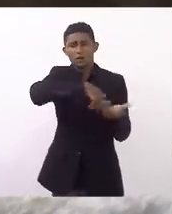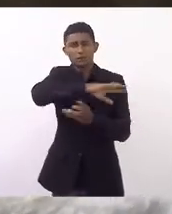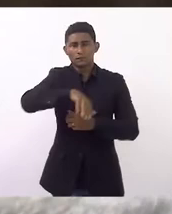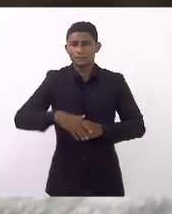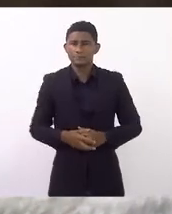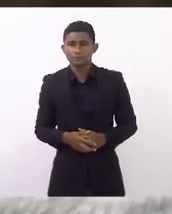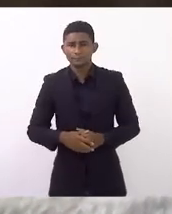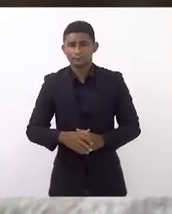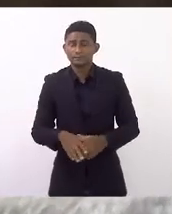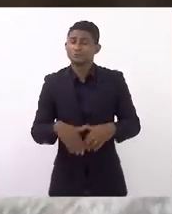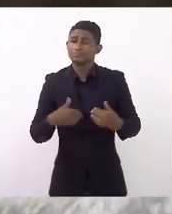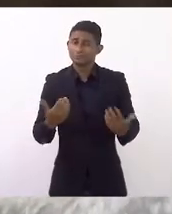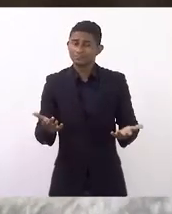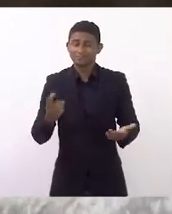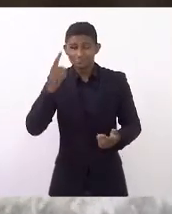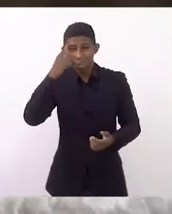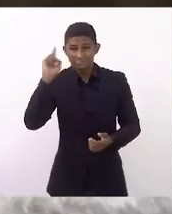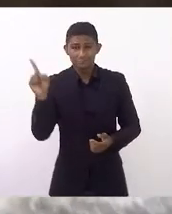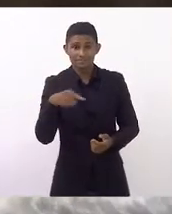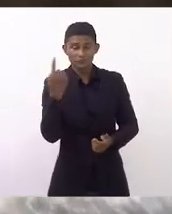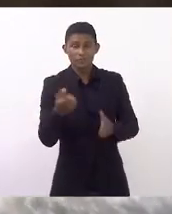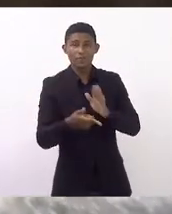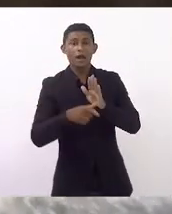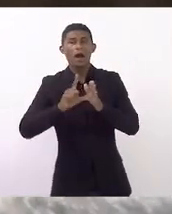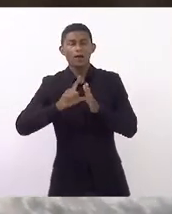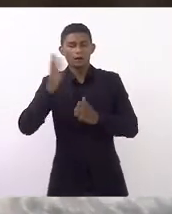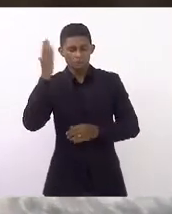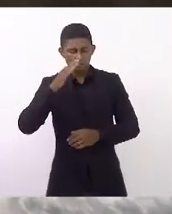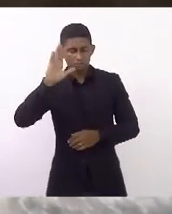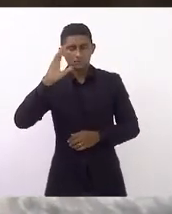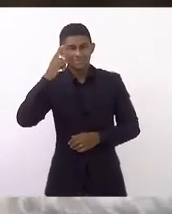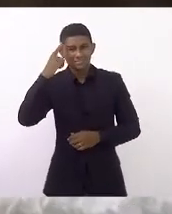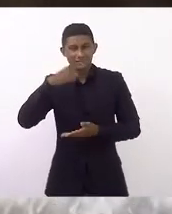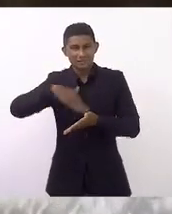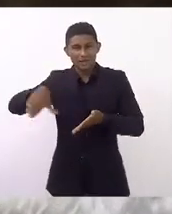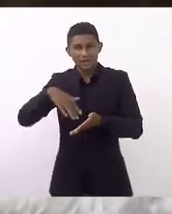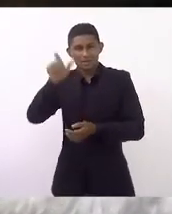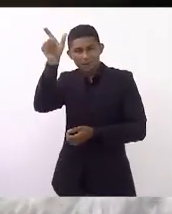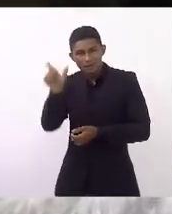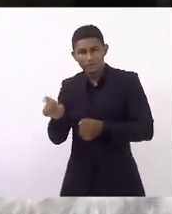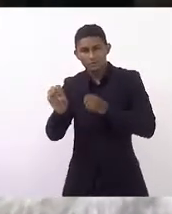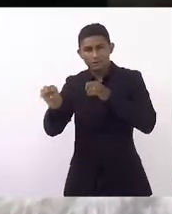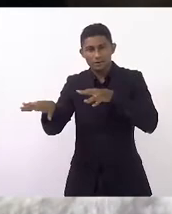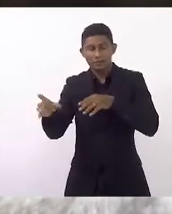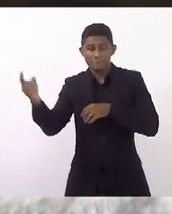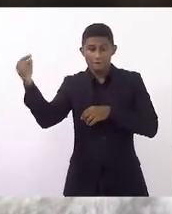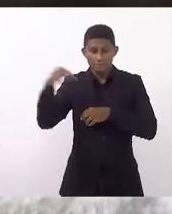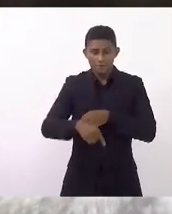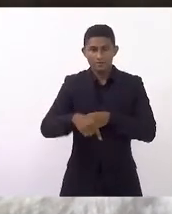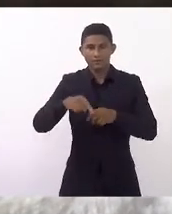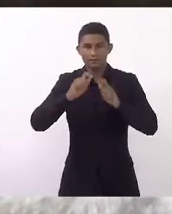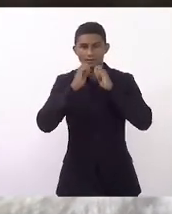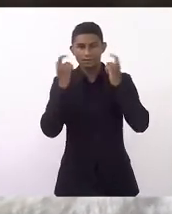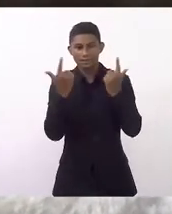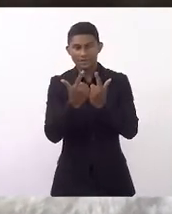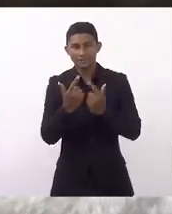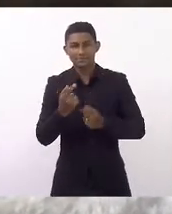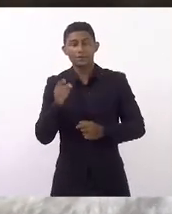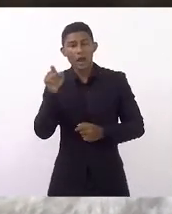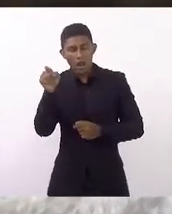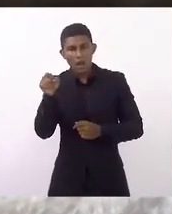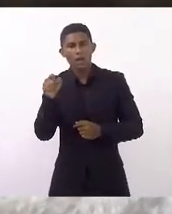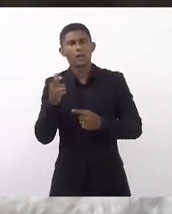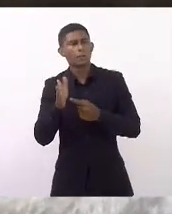Como nós nos propusermos, o secretário de Educação veio a esta casa, respeitando o parlamento,